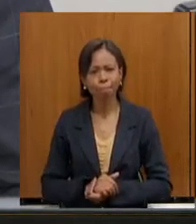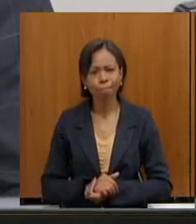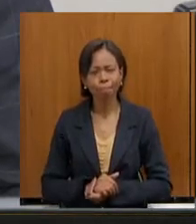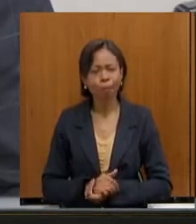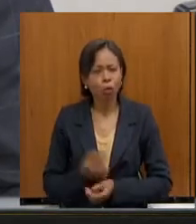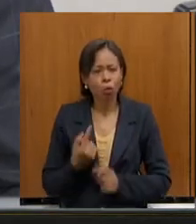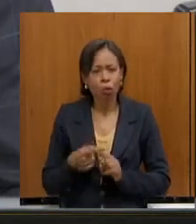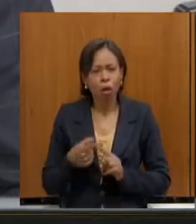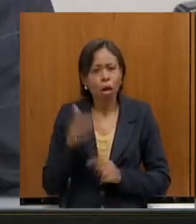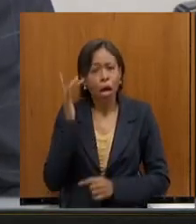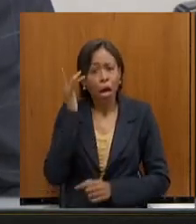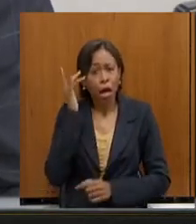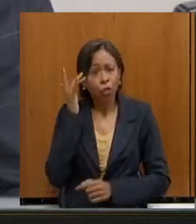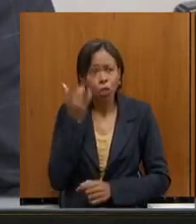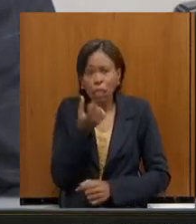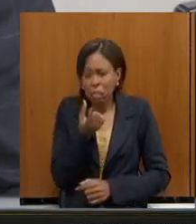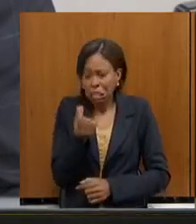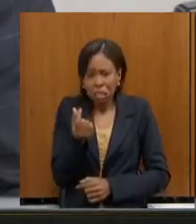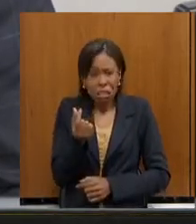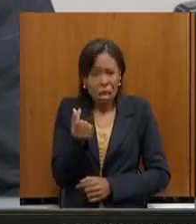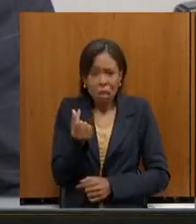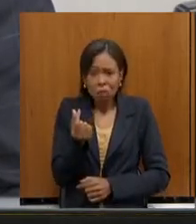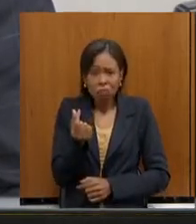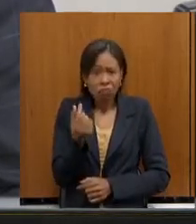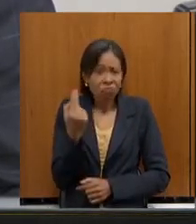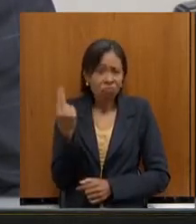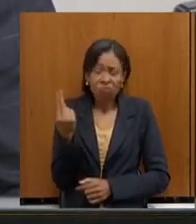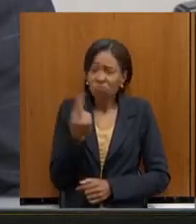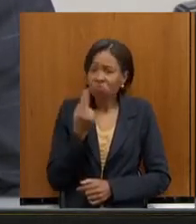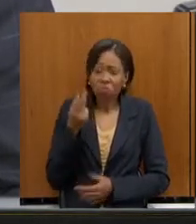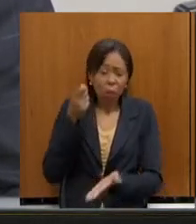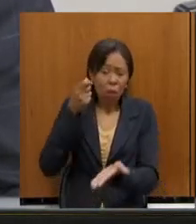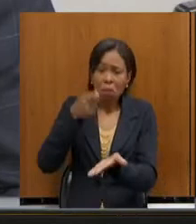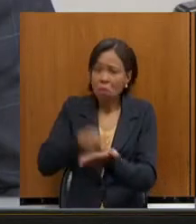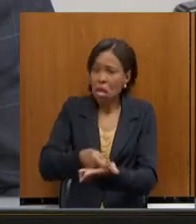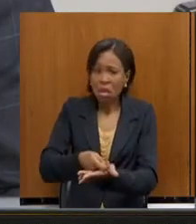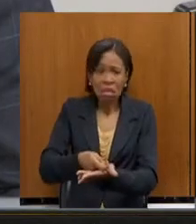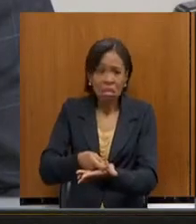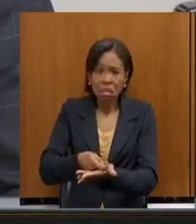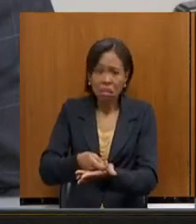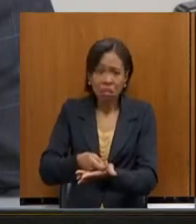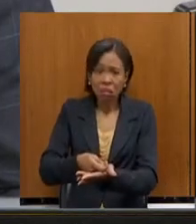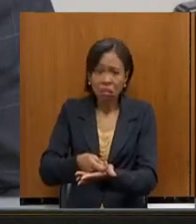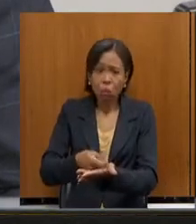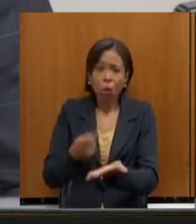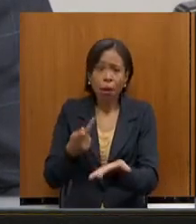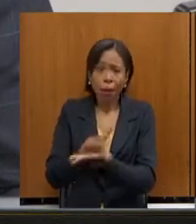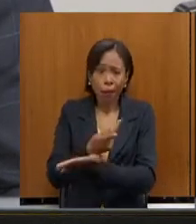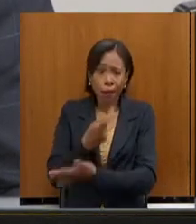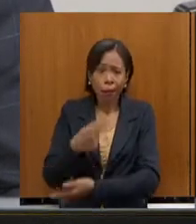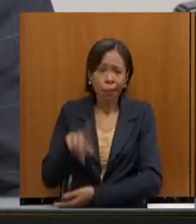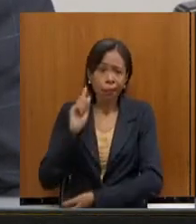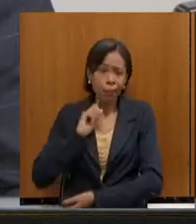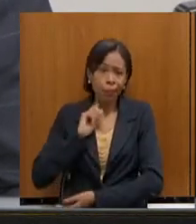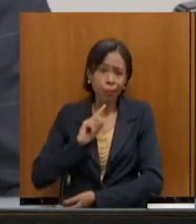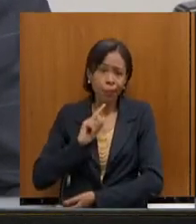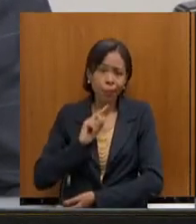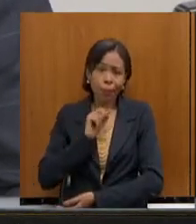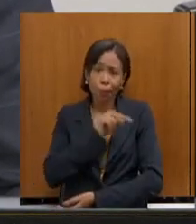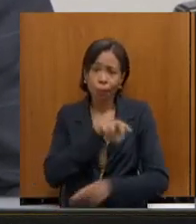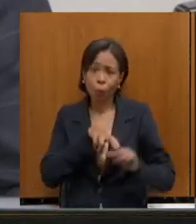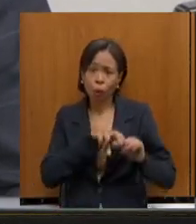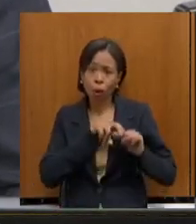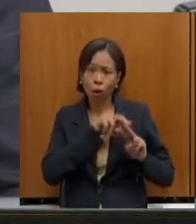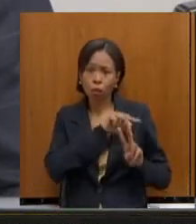nenhum quem paga o que a Vale trouxe para o estado de Minas Gerais tudo é muito pouco para